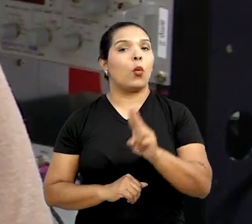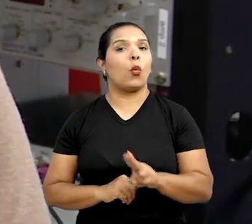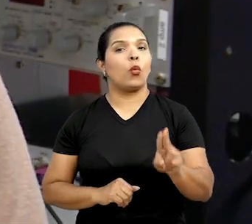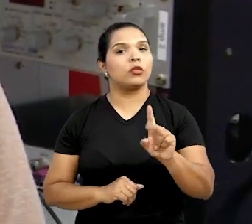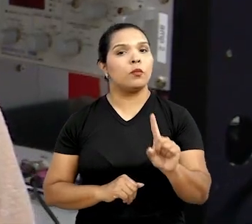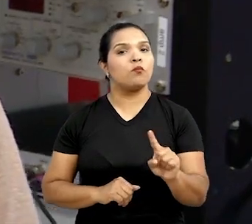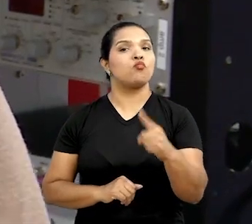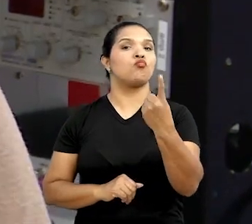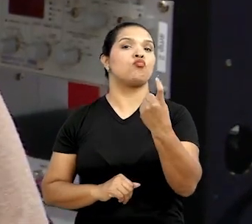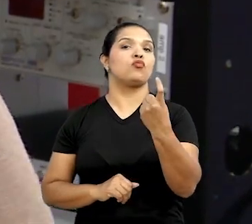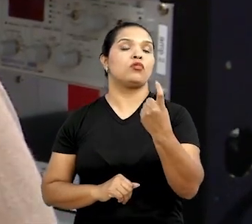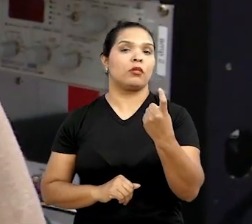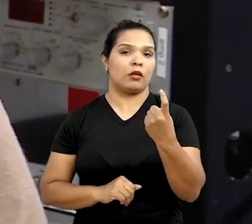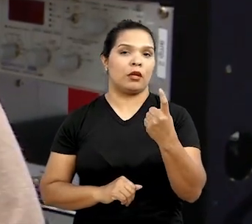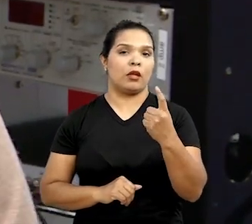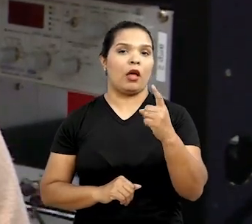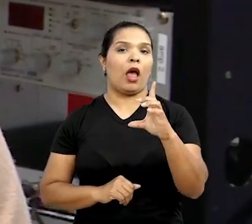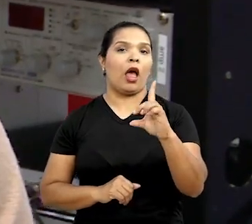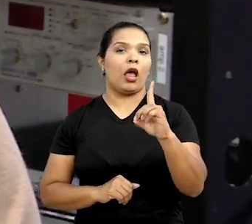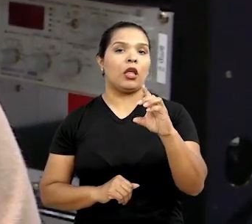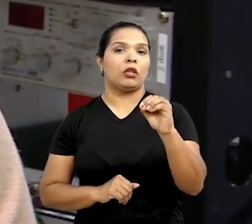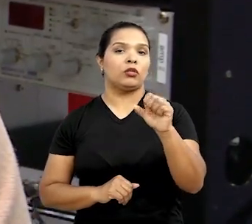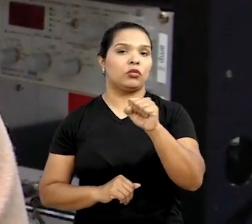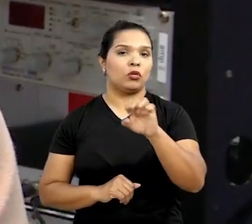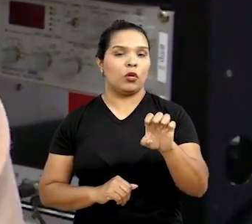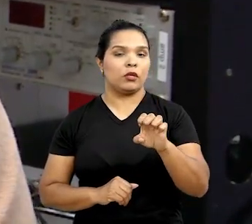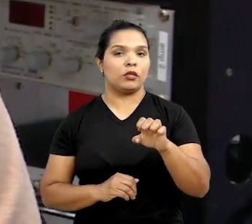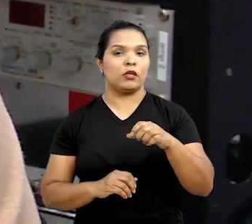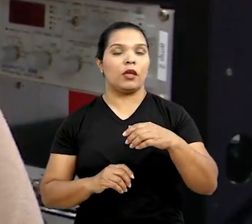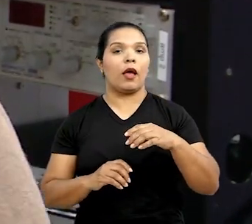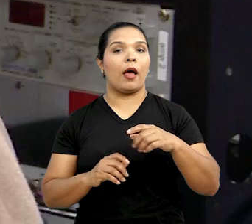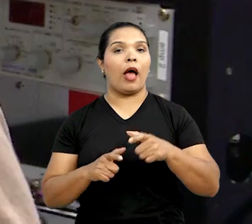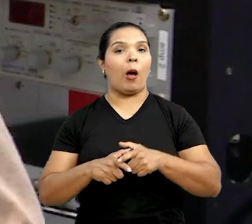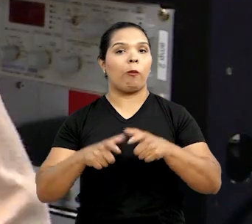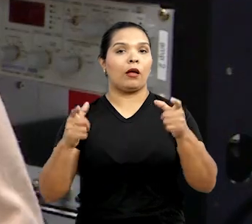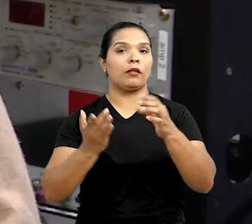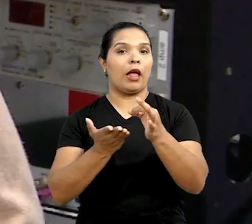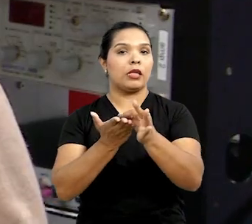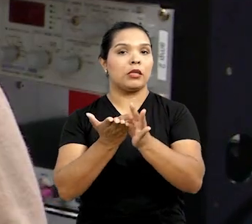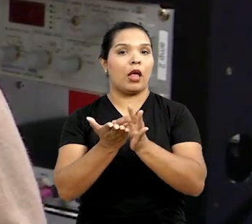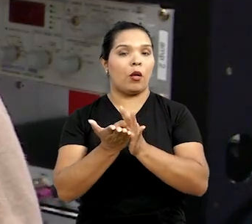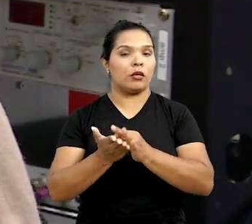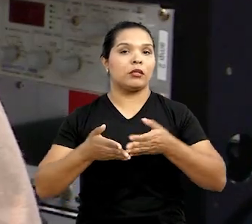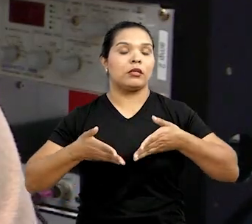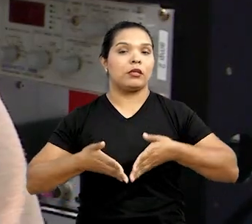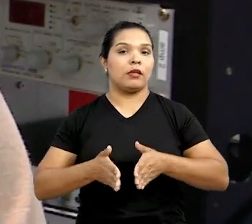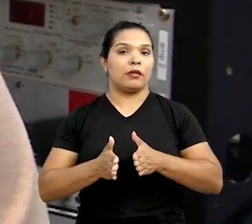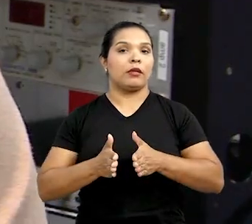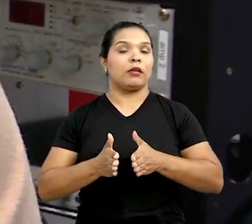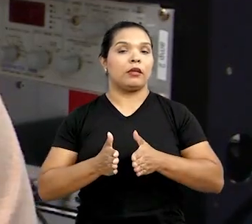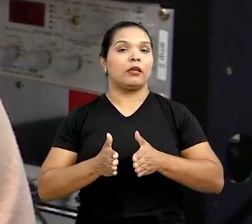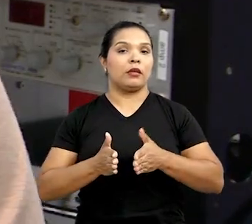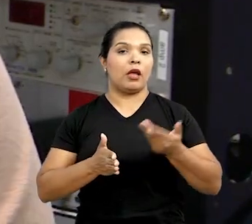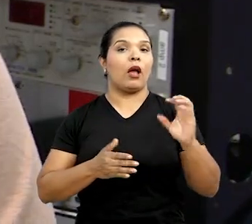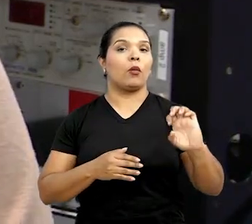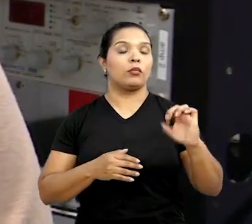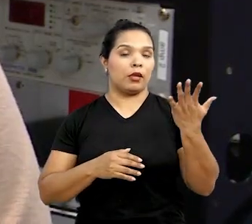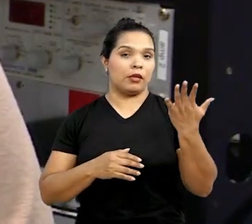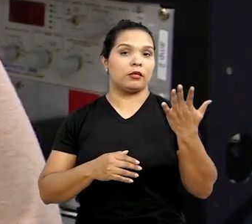o uso de uma única dose aumenta a quantidade de células novas no cérebro, células que nascem, que é